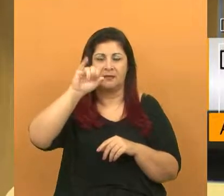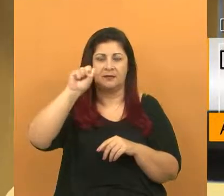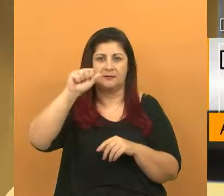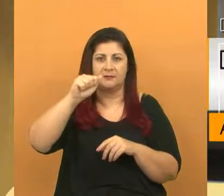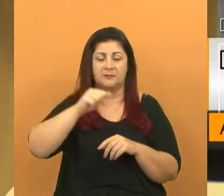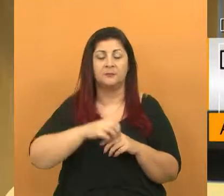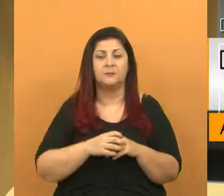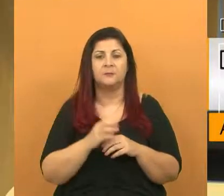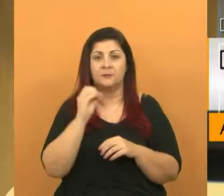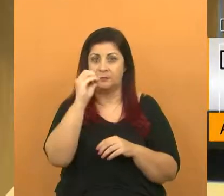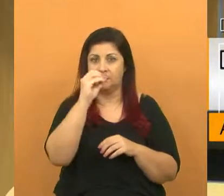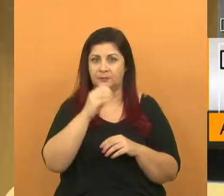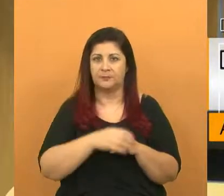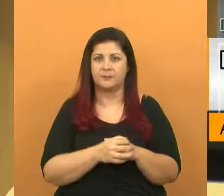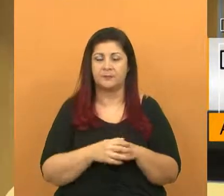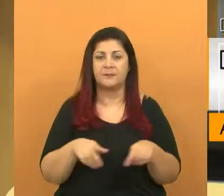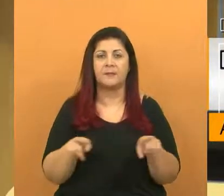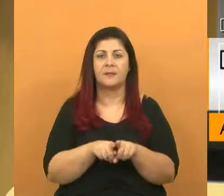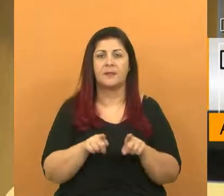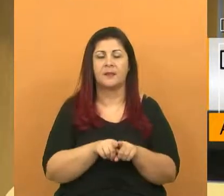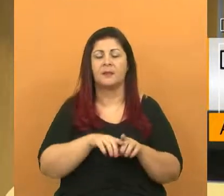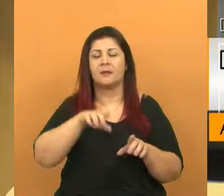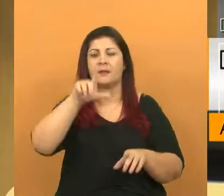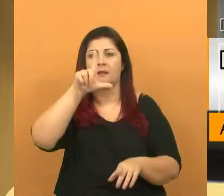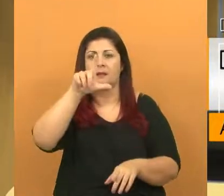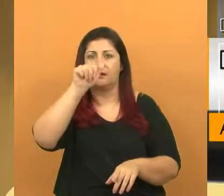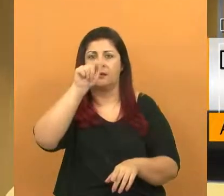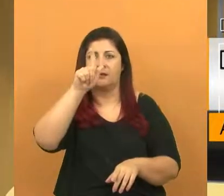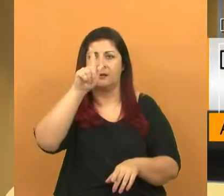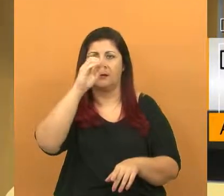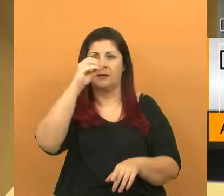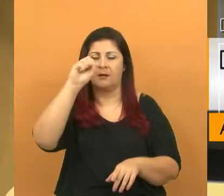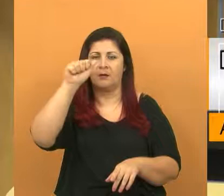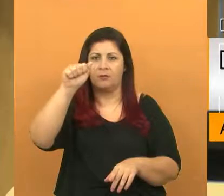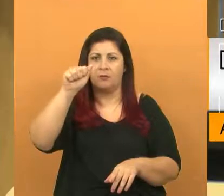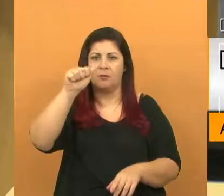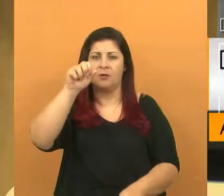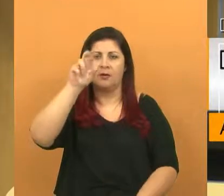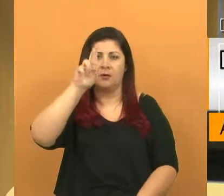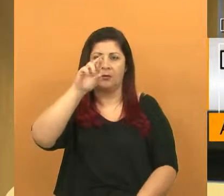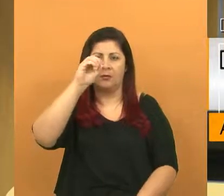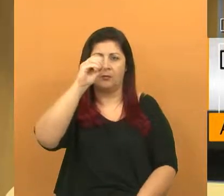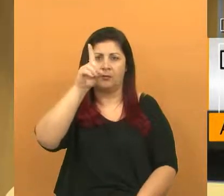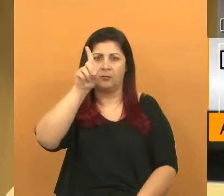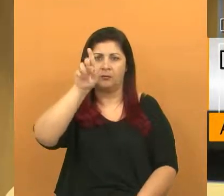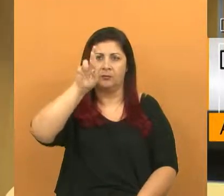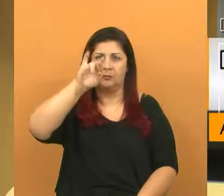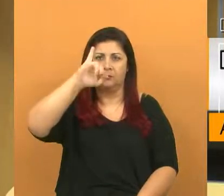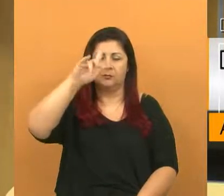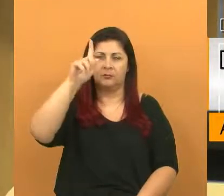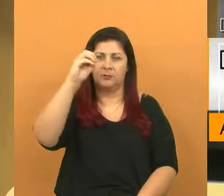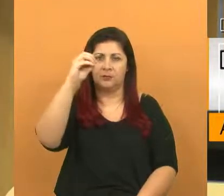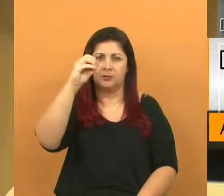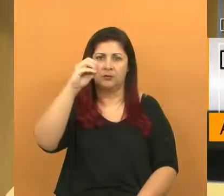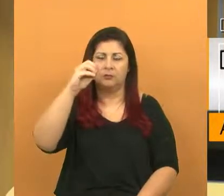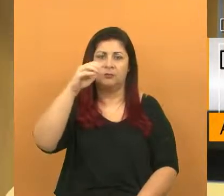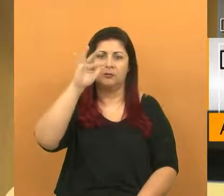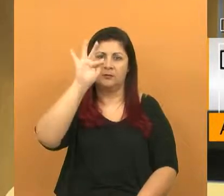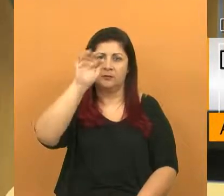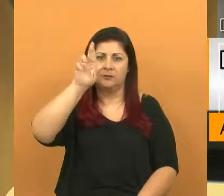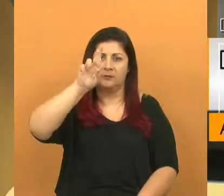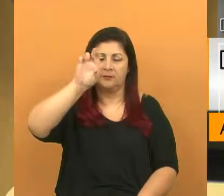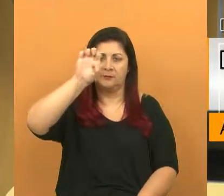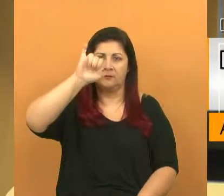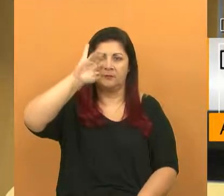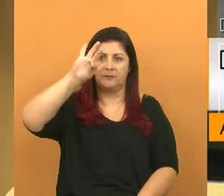a lagoa rodrigo de freitas é uma lagoa localizada na zona sul da cidade do rio de janeiro embora receba as águas de diversos